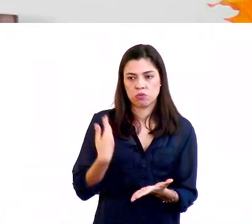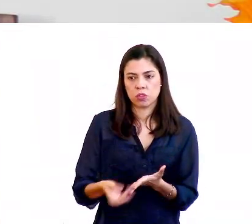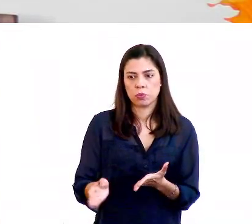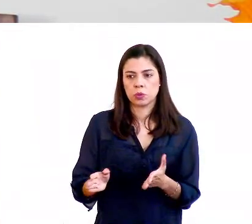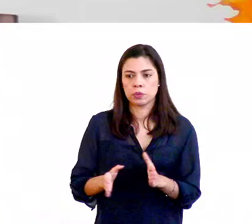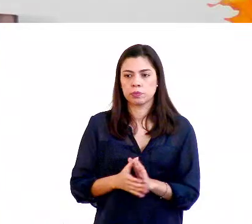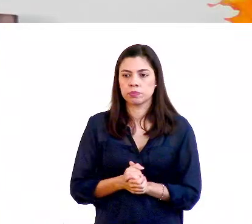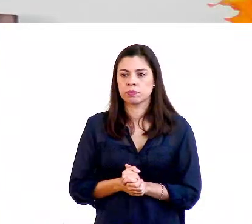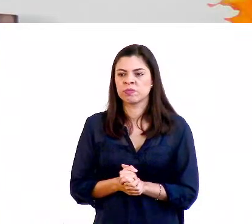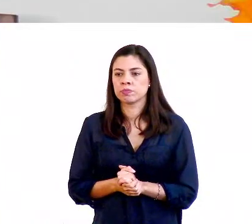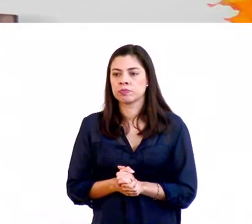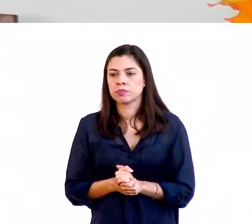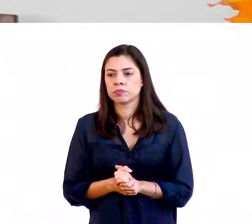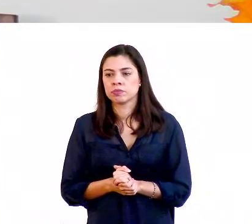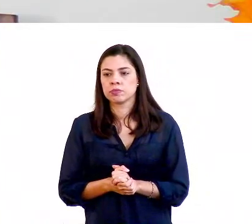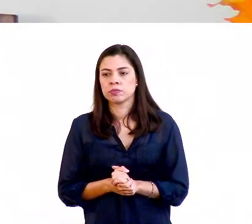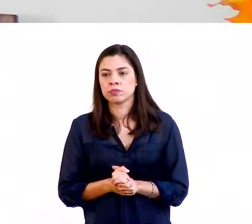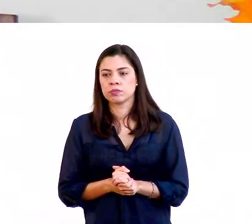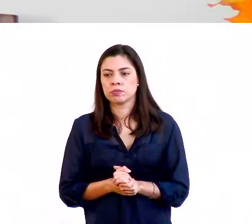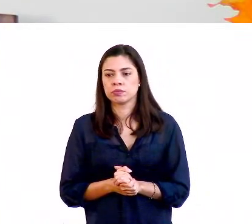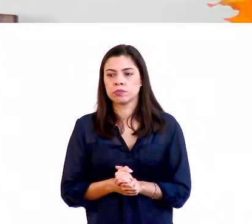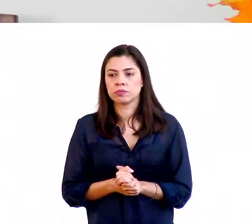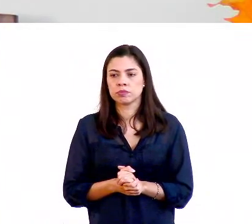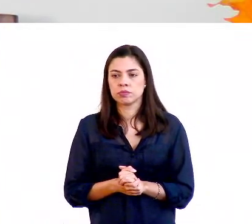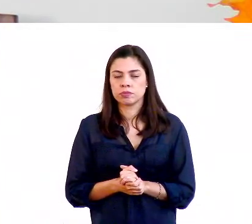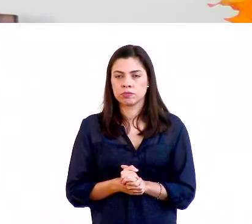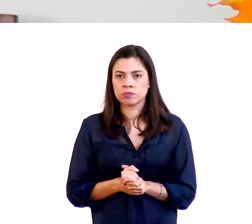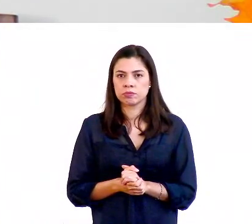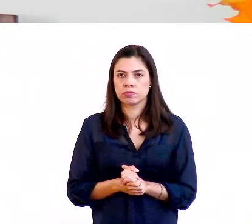Então, de fato, o assunto da apostasia